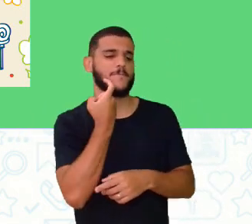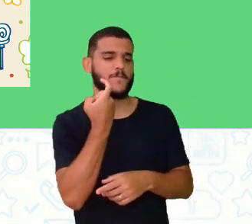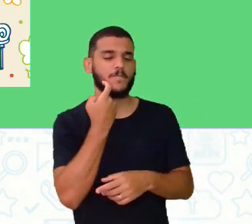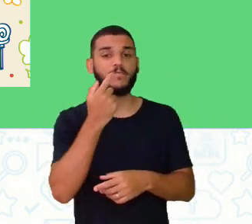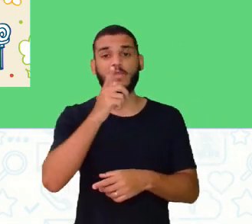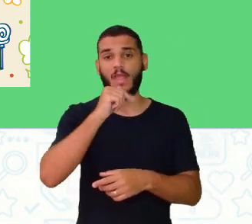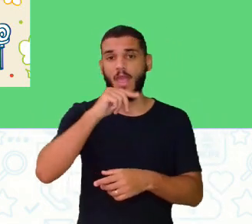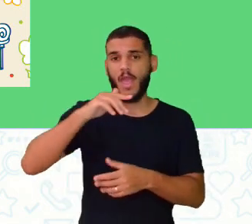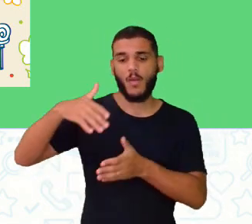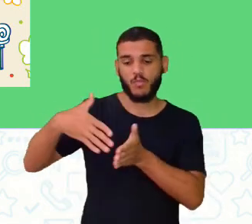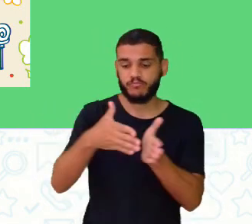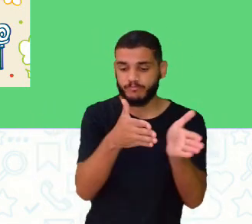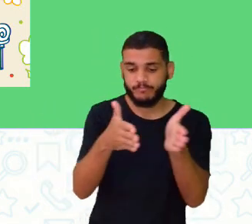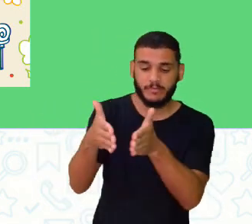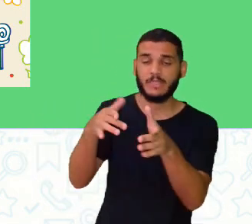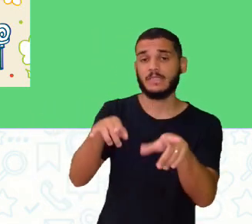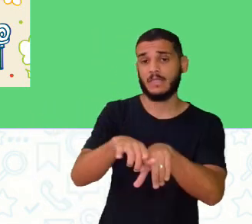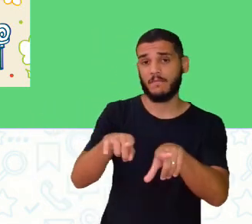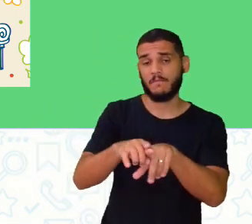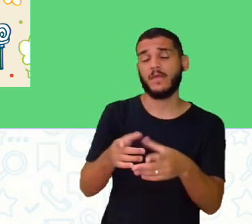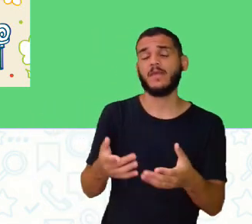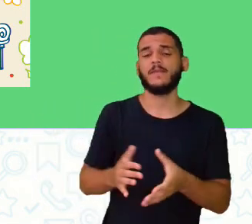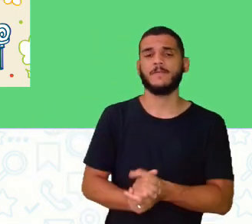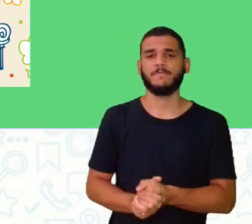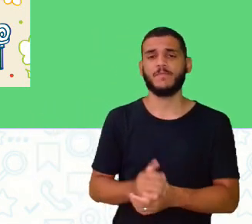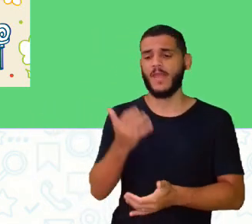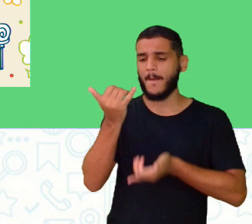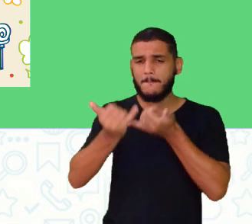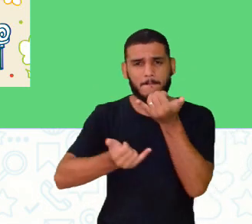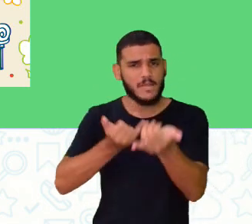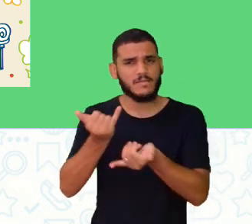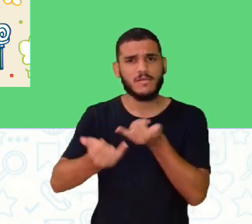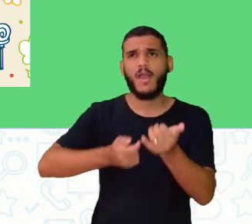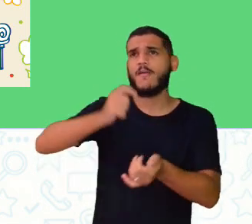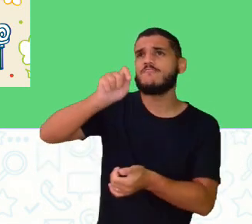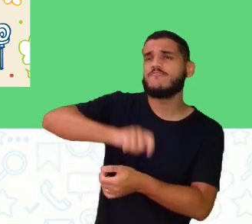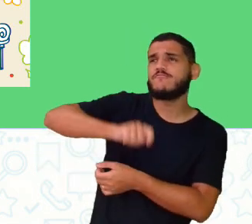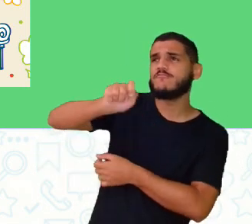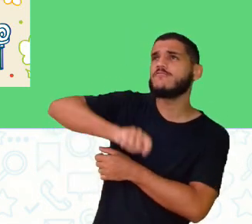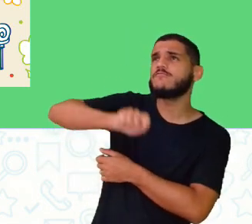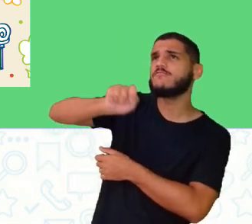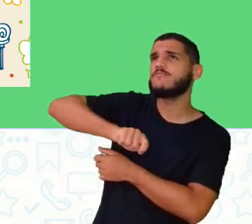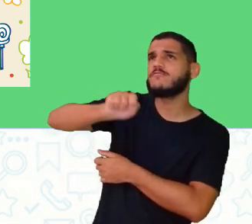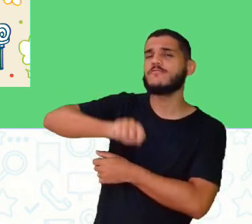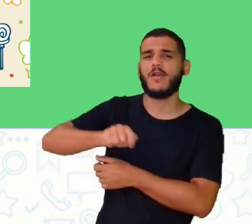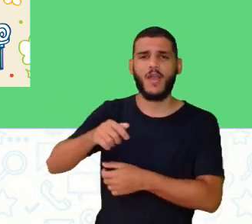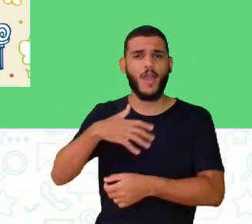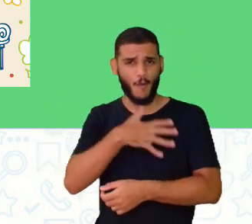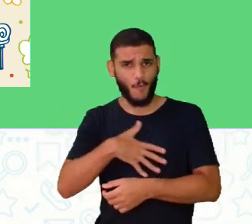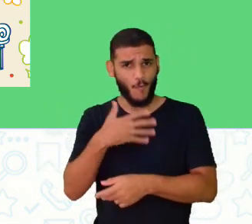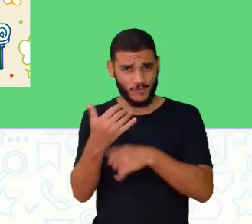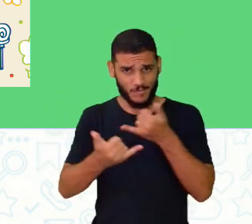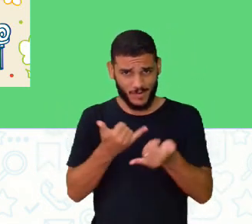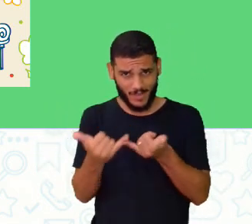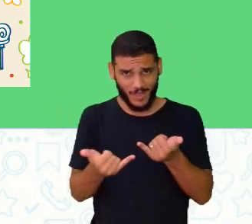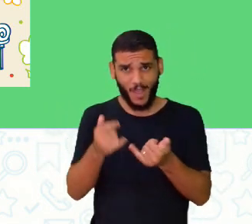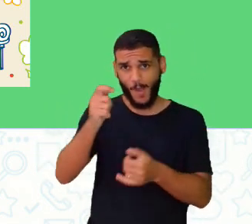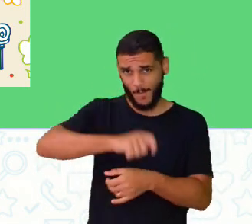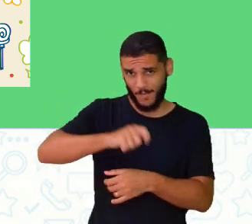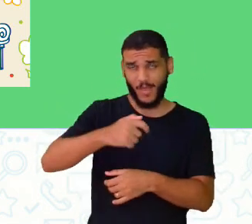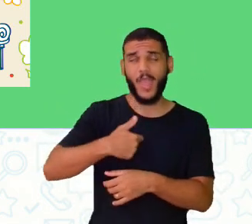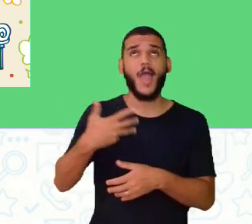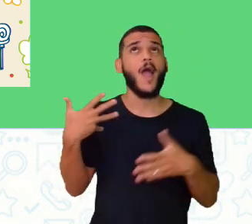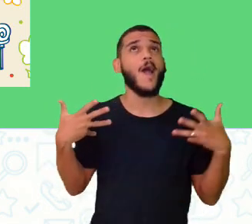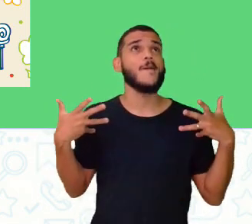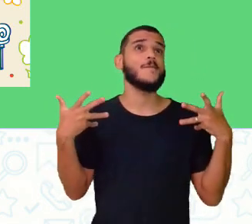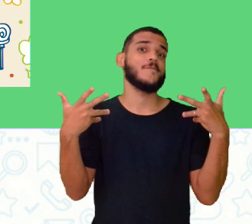do rio, ele também, não é, brincava com pipas. Quem gosta de brincar com pipas? Eu acho maravilhoso,